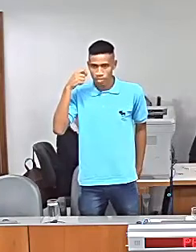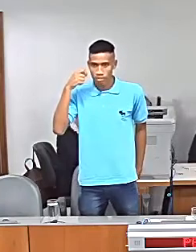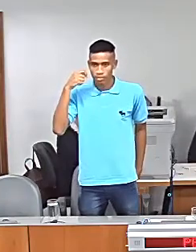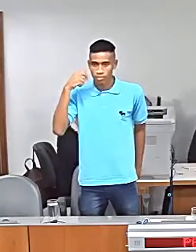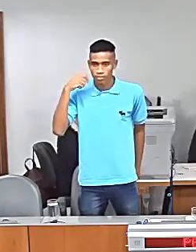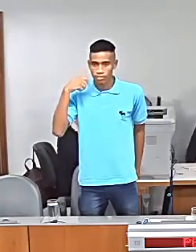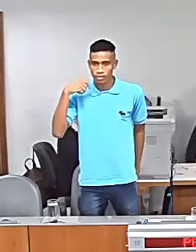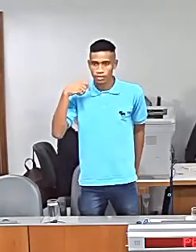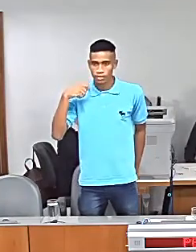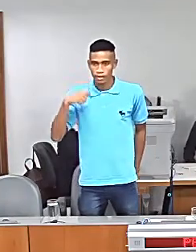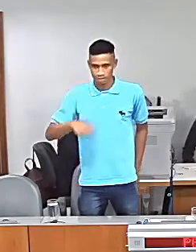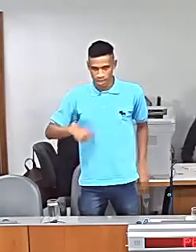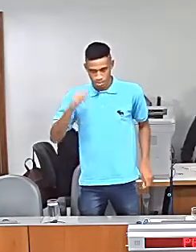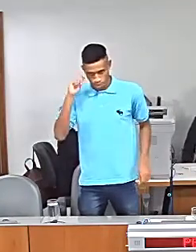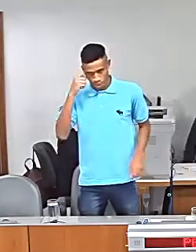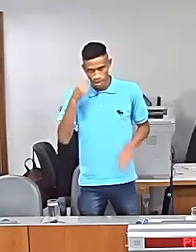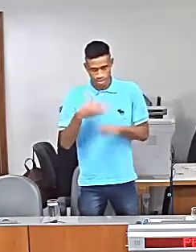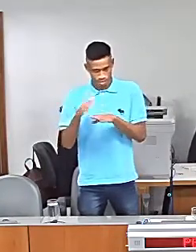taekwondo.